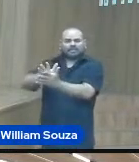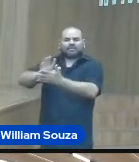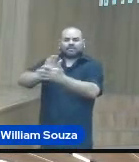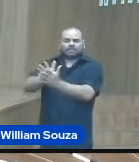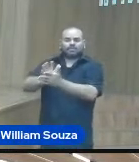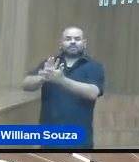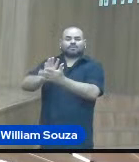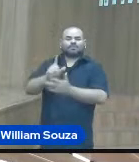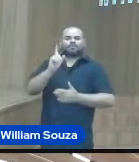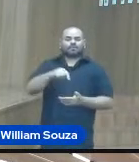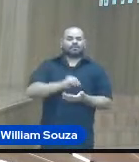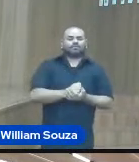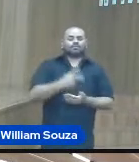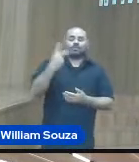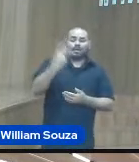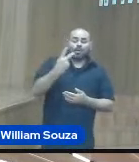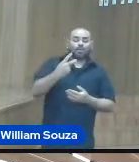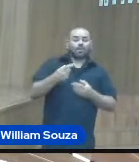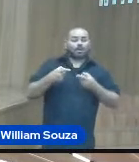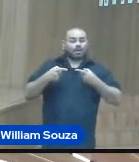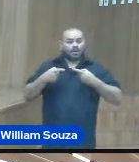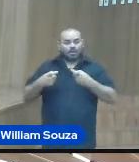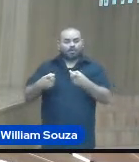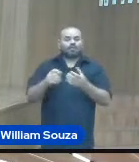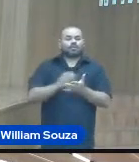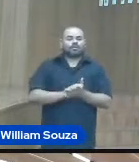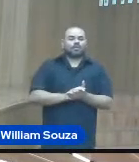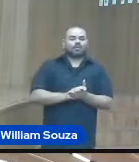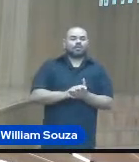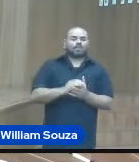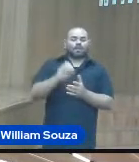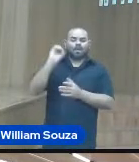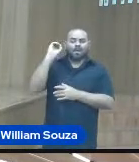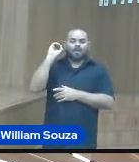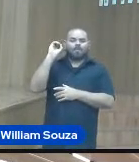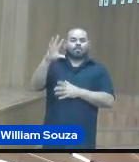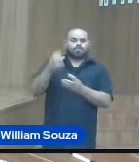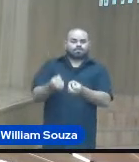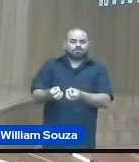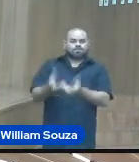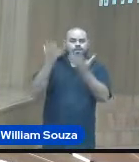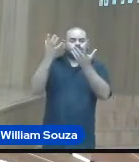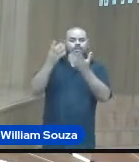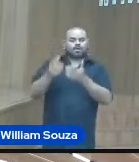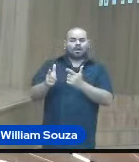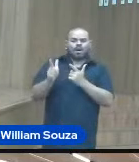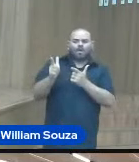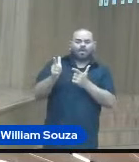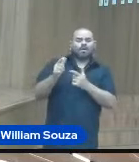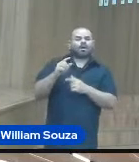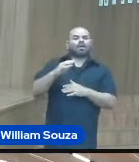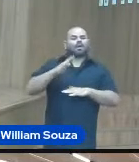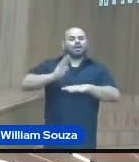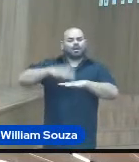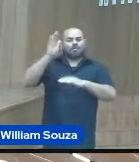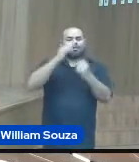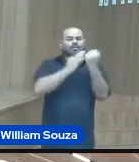Mundial, as armas, as bombas eram muito mais poderosas do que na Primeira.